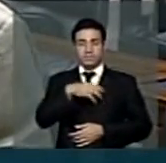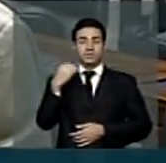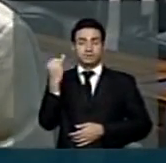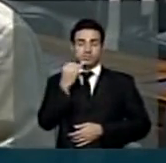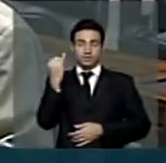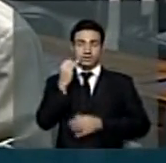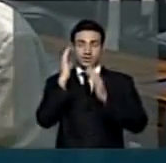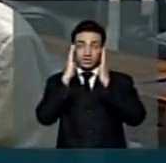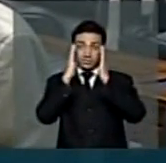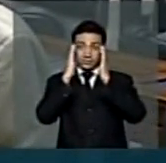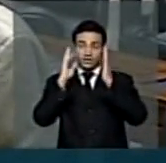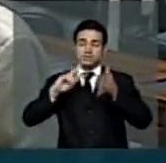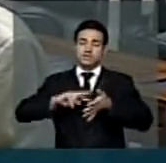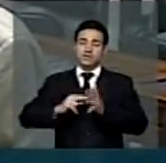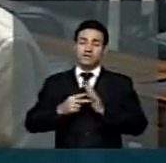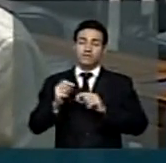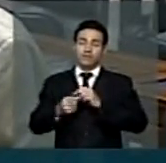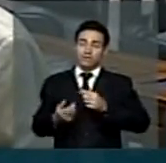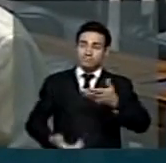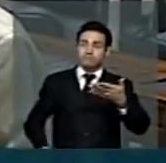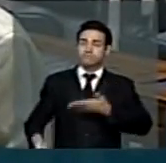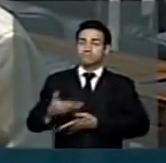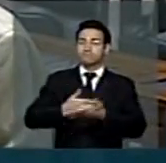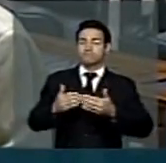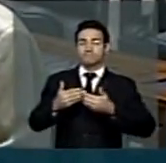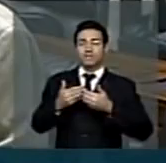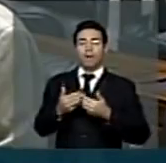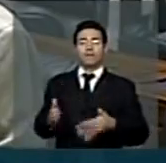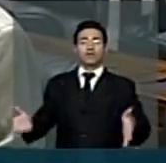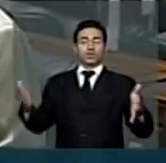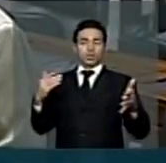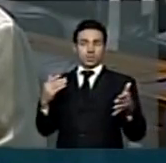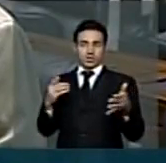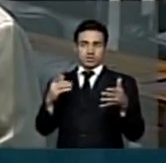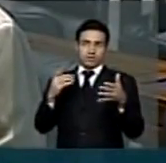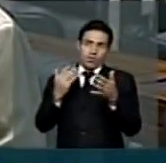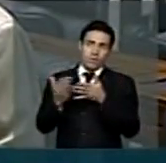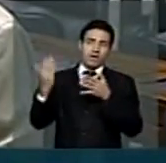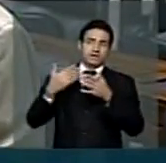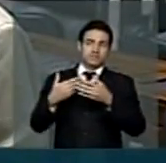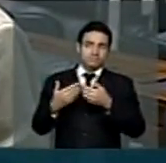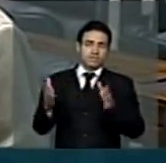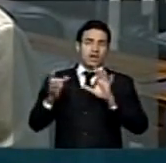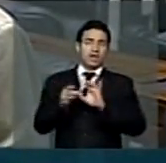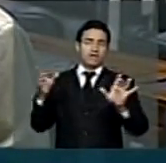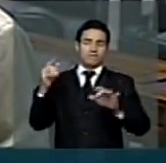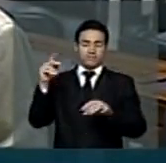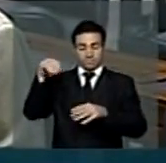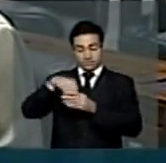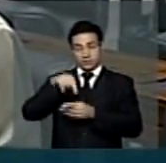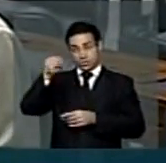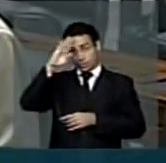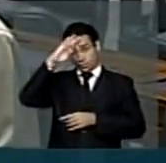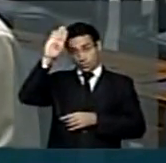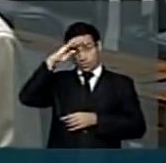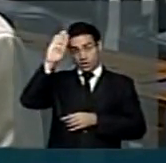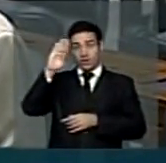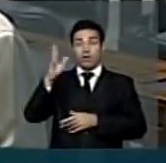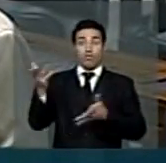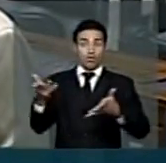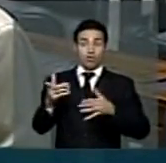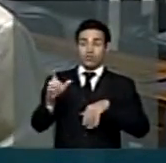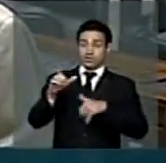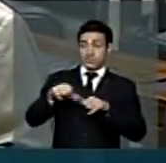sinal, inclusive, de abertura que nós desejamos que aconteça em Cuba. E hoje, estando no nosso estado, não